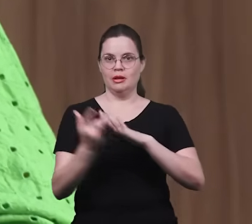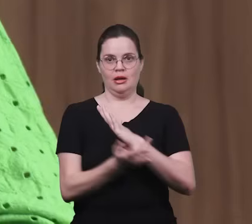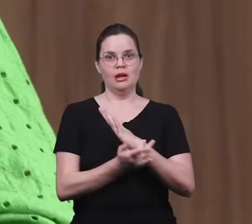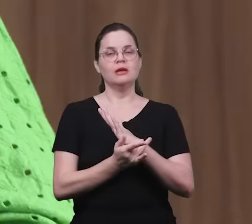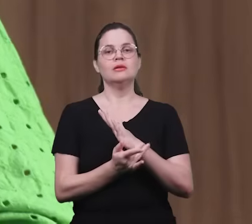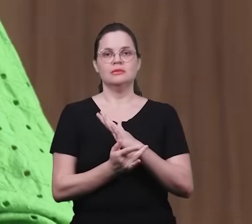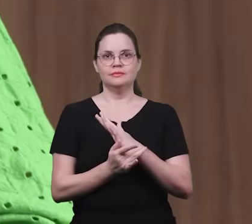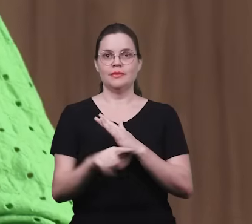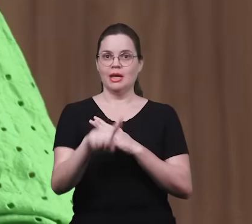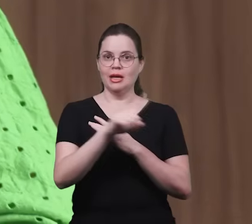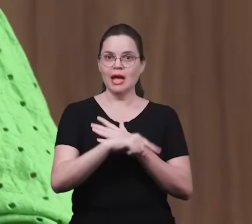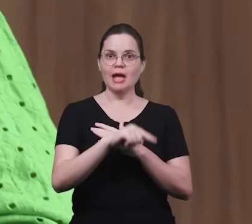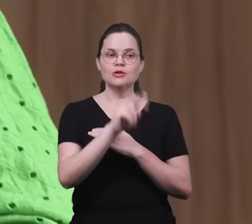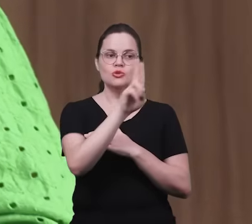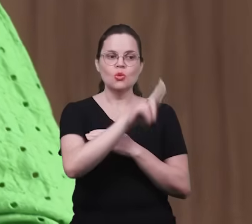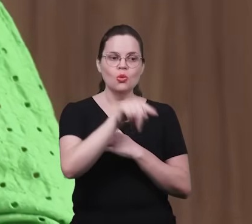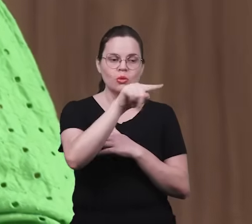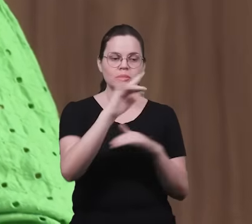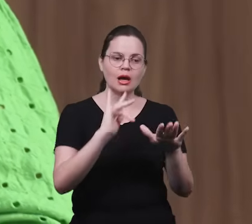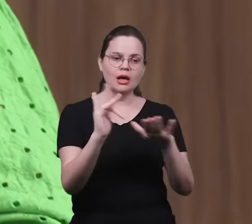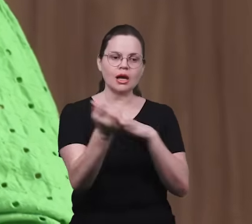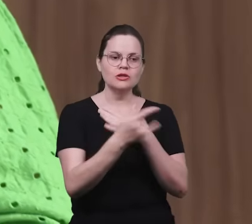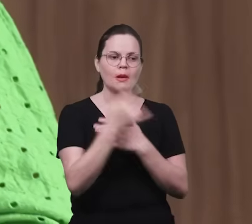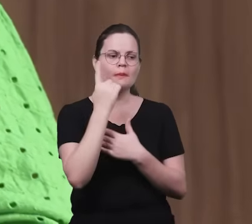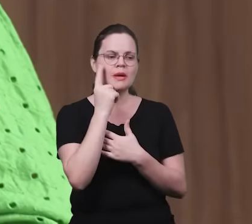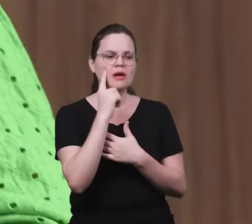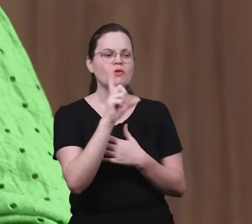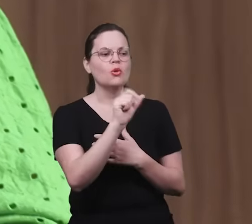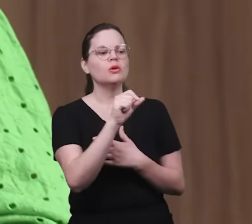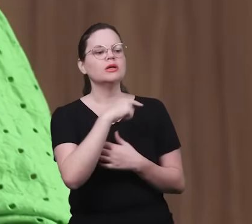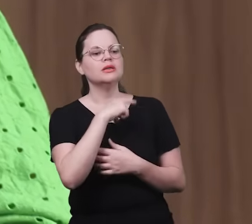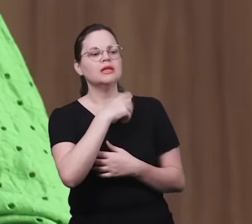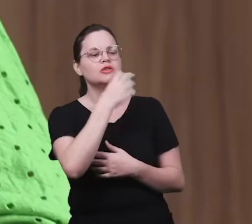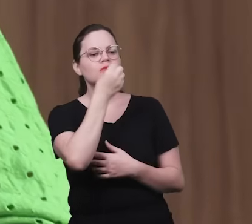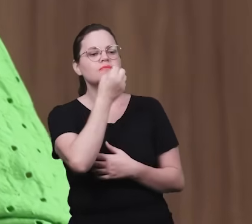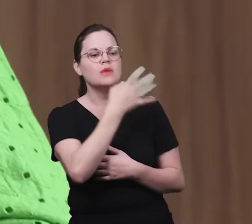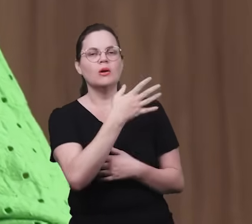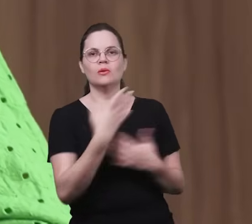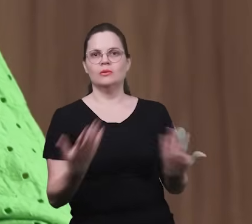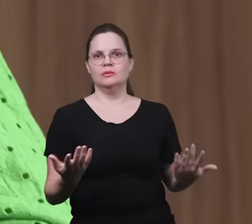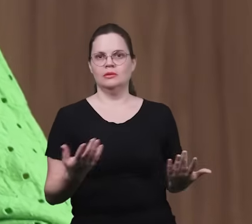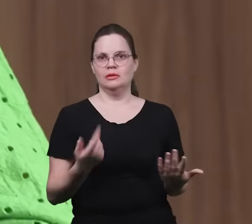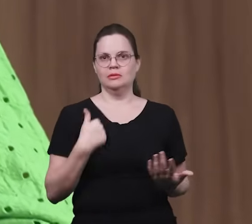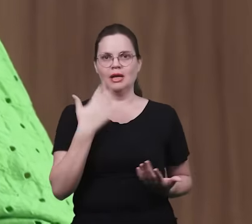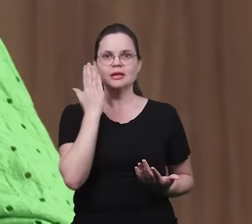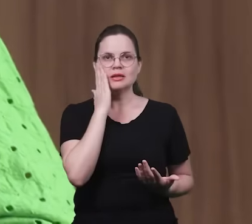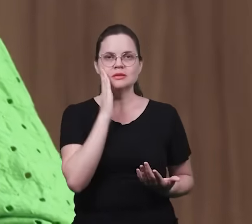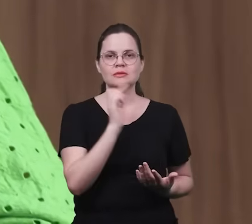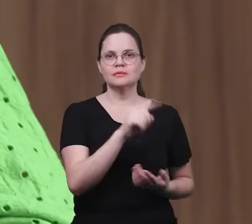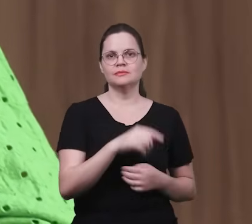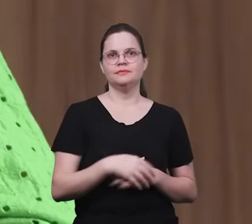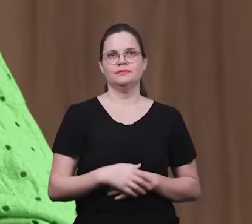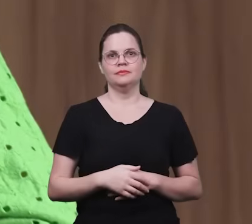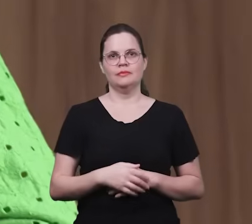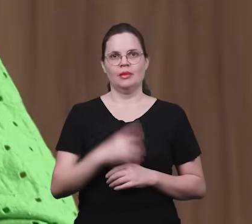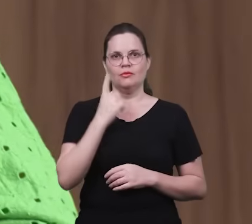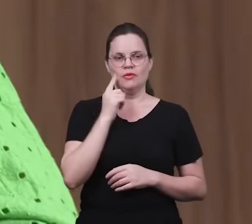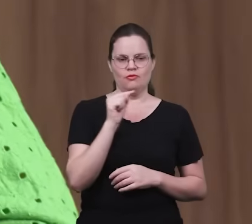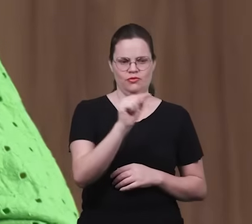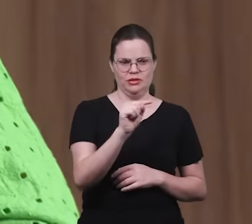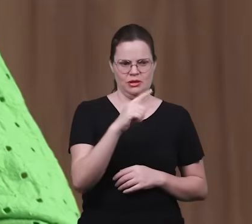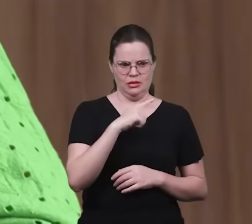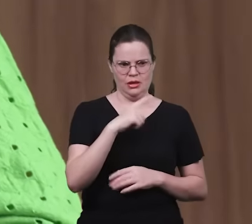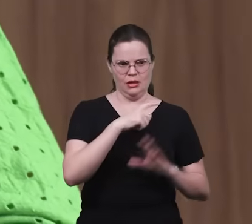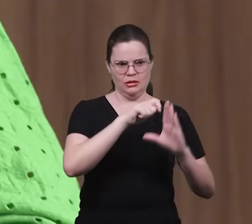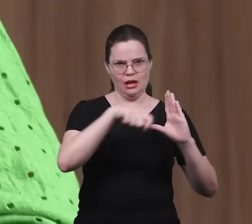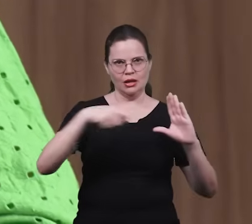sociais e que se baseia muito, né, no que é vinculado nas redes sociais para dizer o que é bom. Então, a prova do que o outro